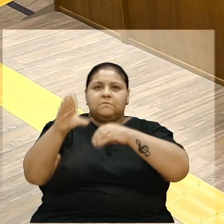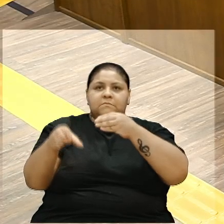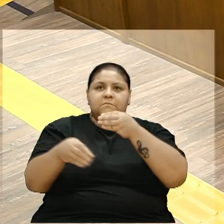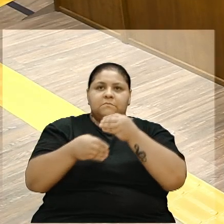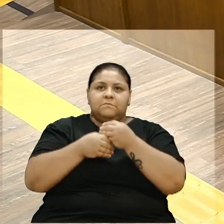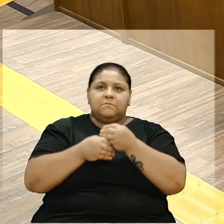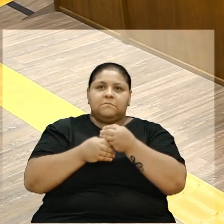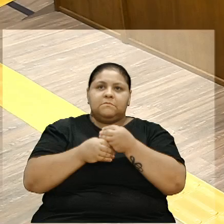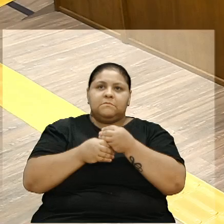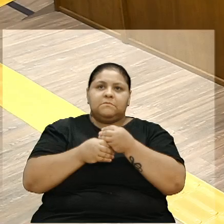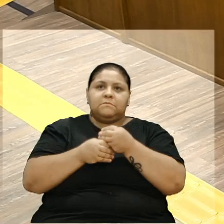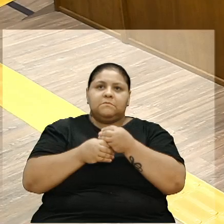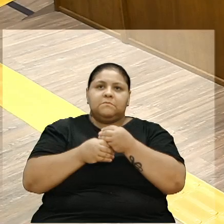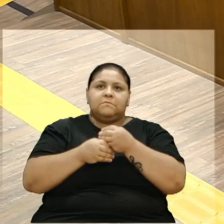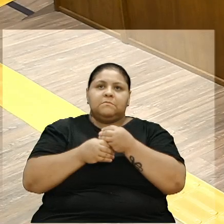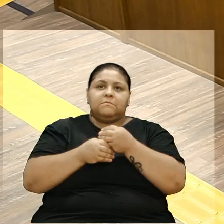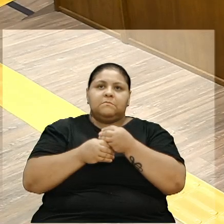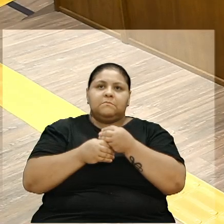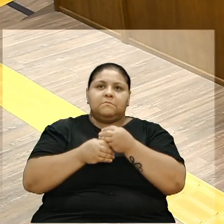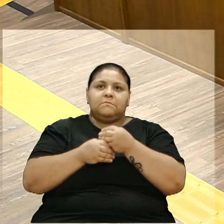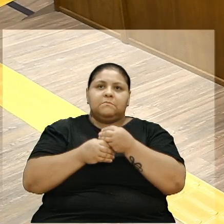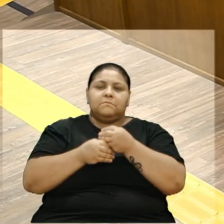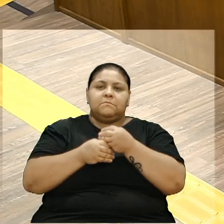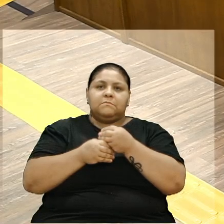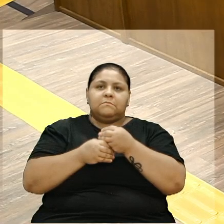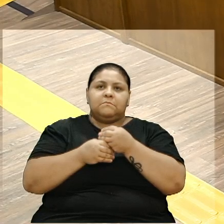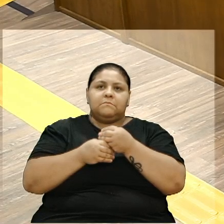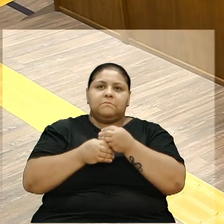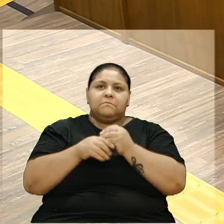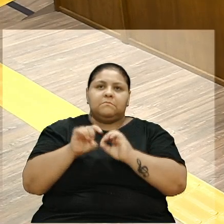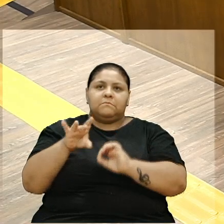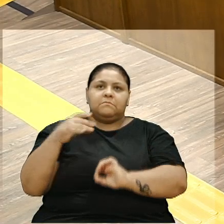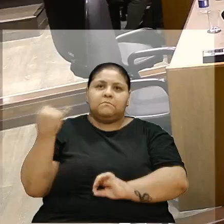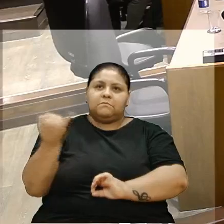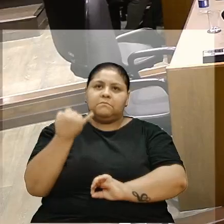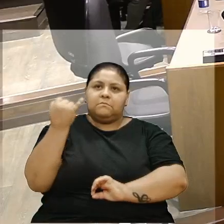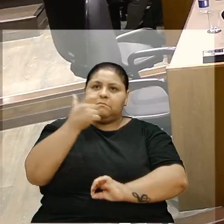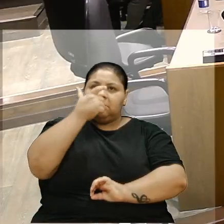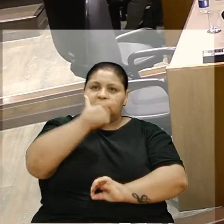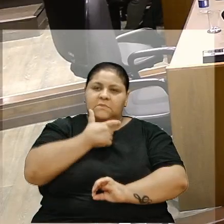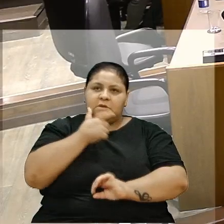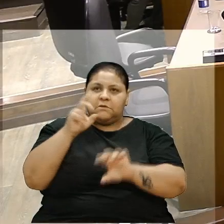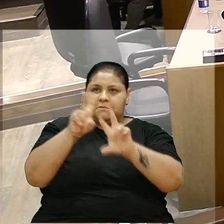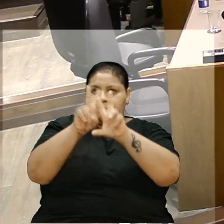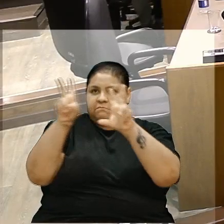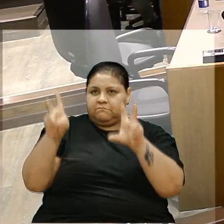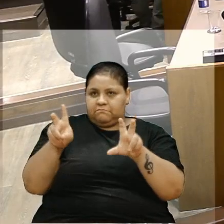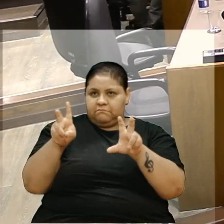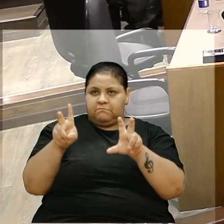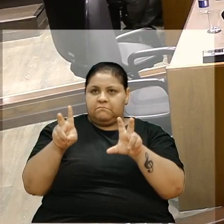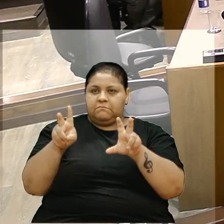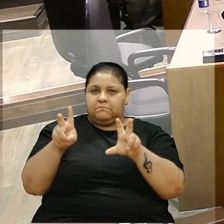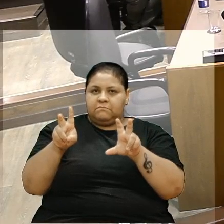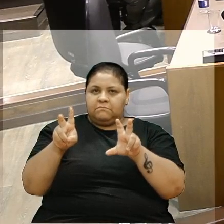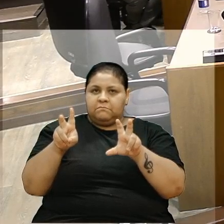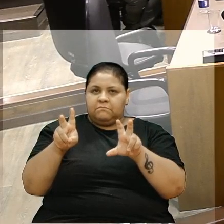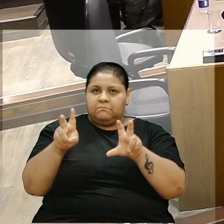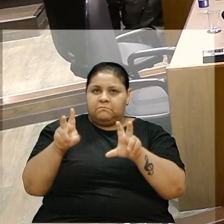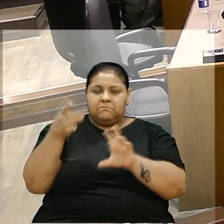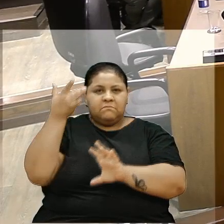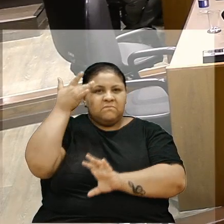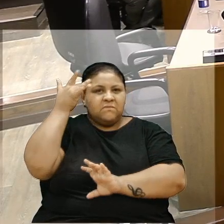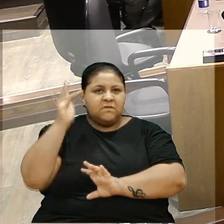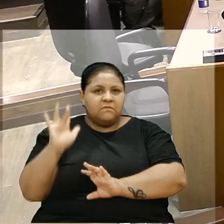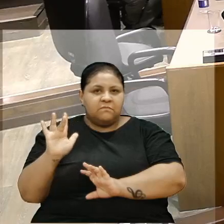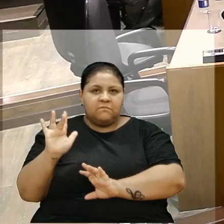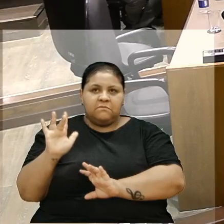antes, agora na declaração de Claro. seria importante, acho que pelo tema, e nós estamos recebendo aqui, daqui a pouco, não sei se o seu gabinete